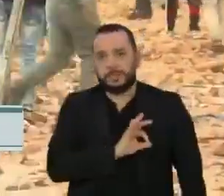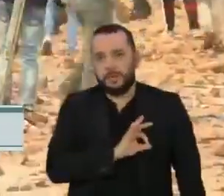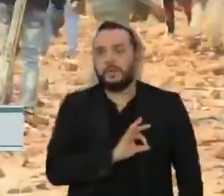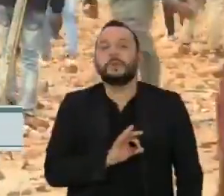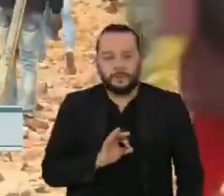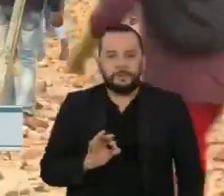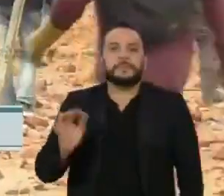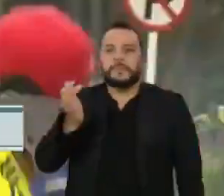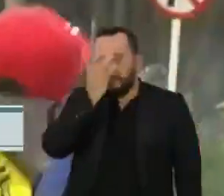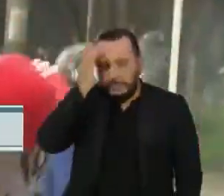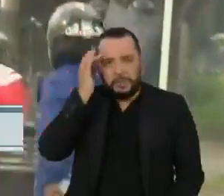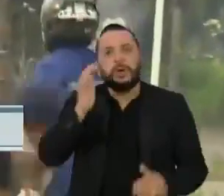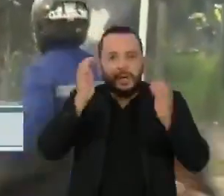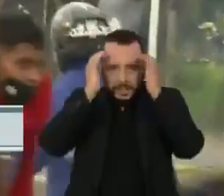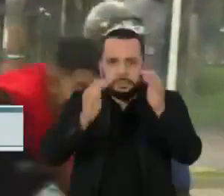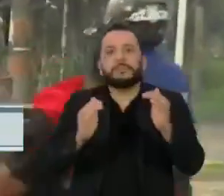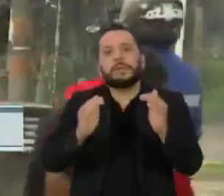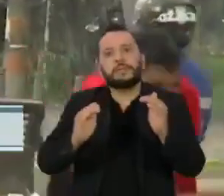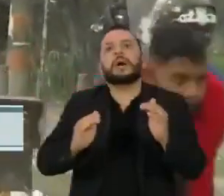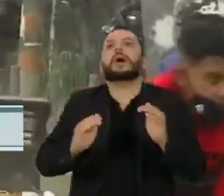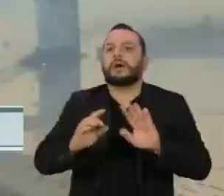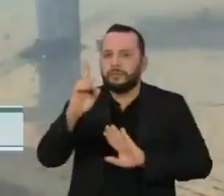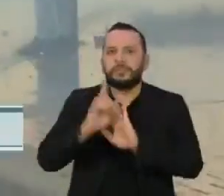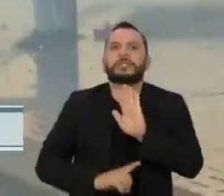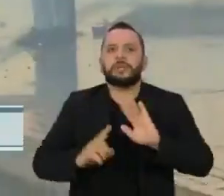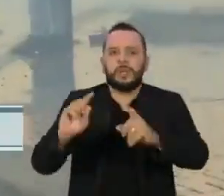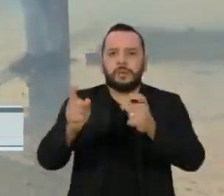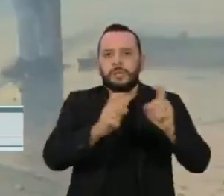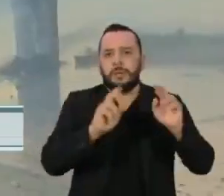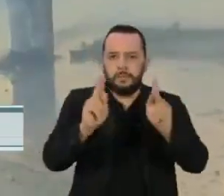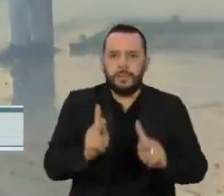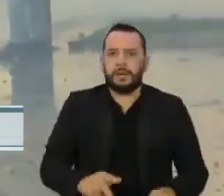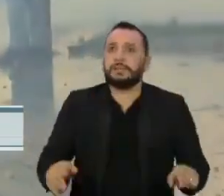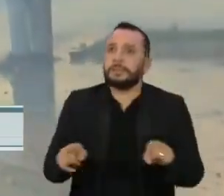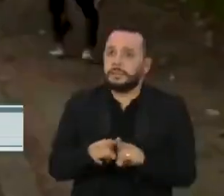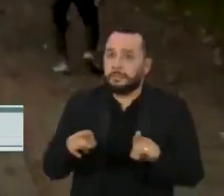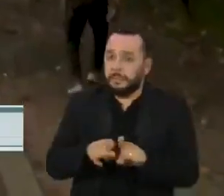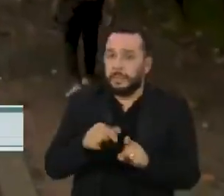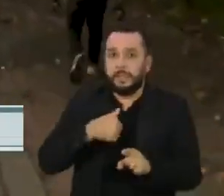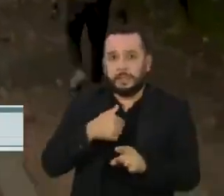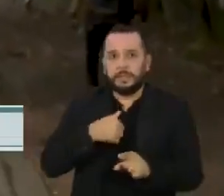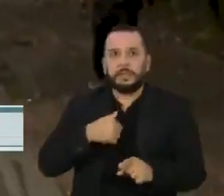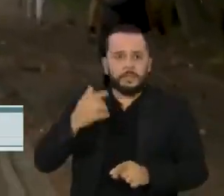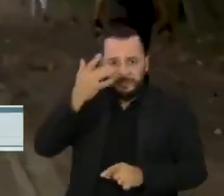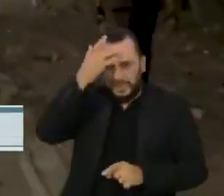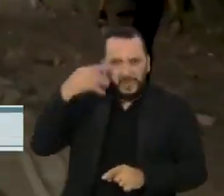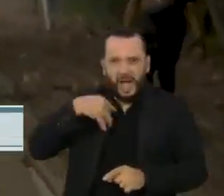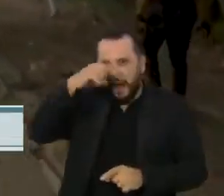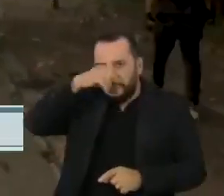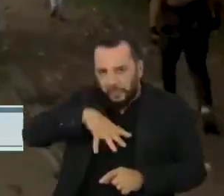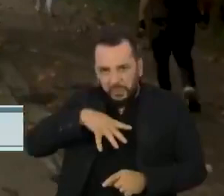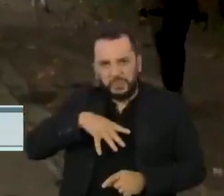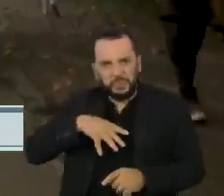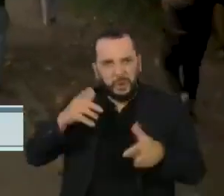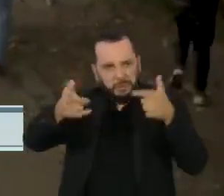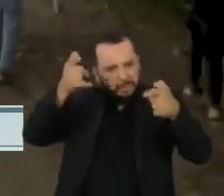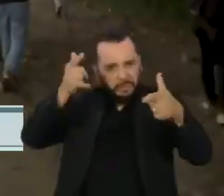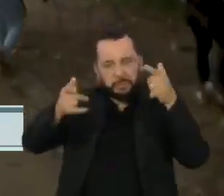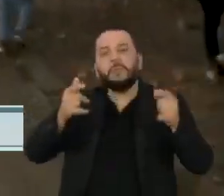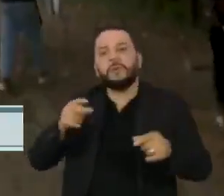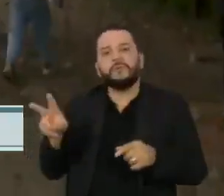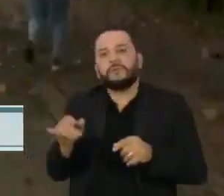que os oficiais respeitem o direito de reunião pacífica também deve levar os responsáveis pelos abusos a justiça e